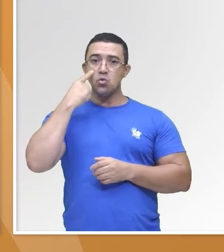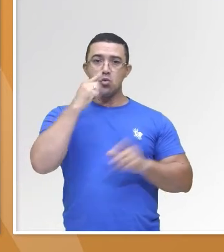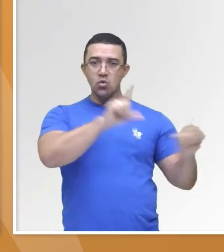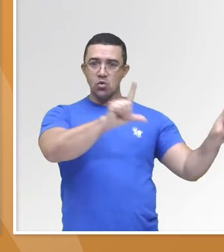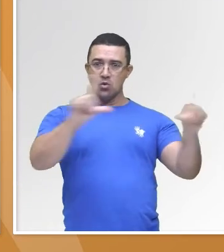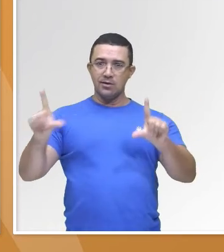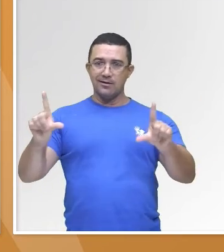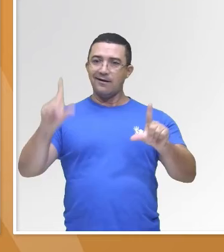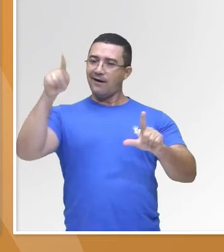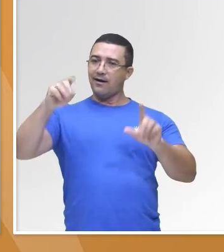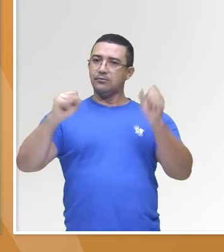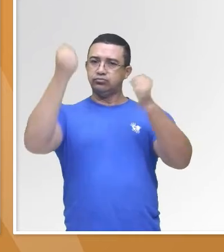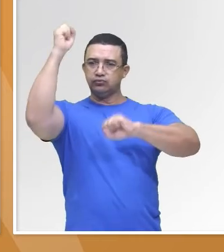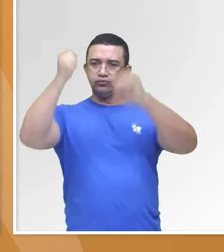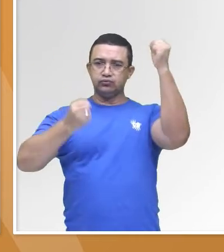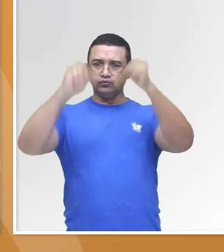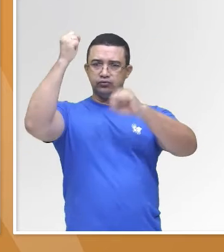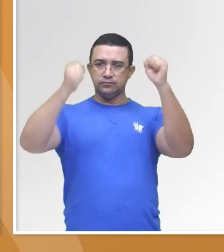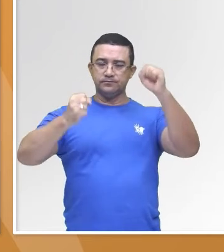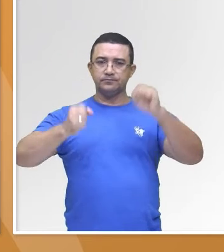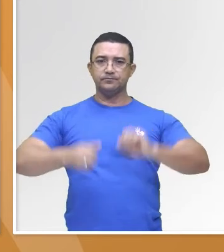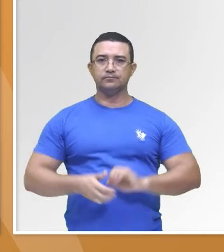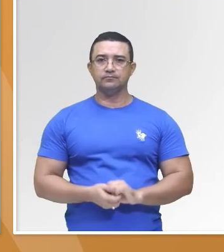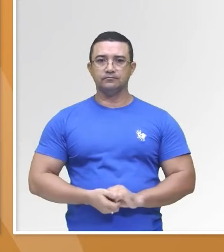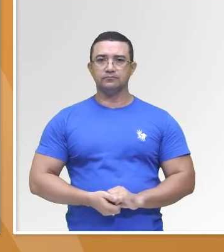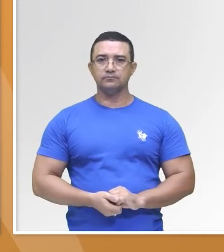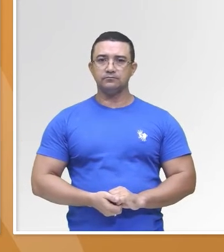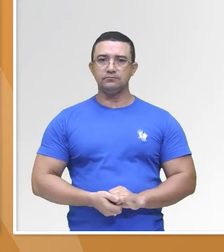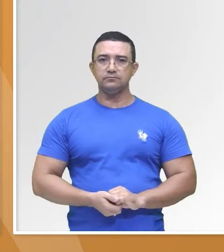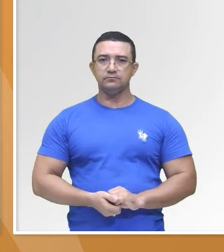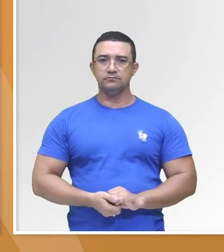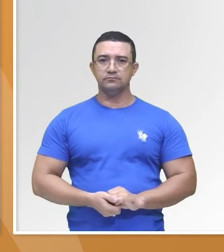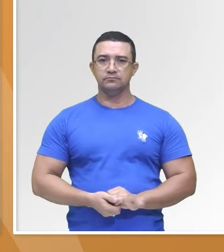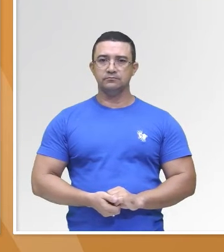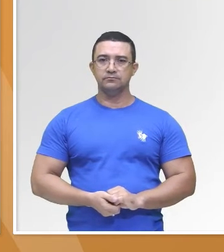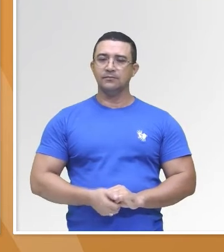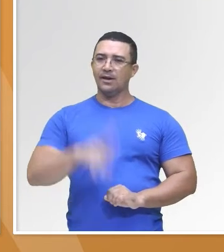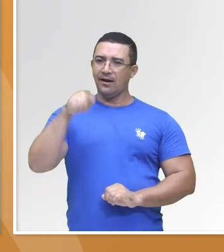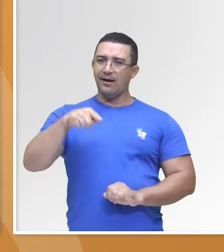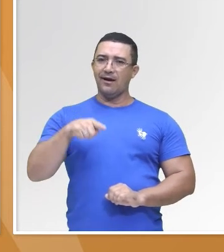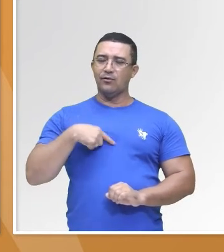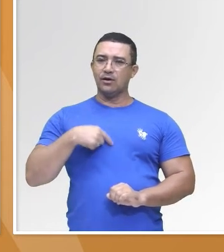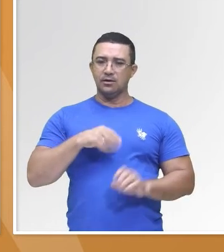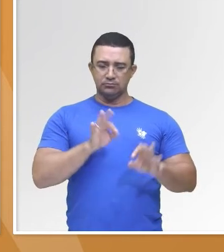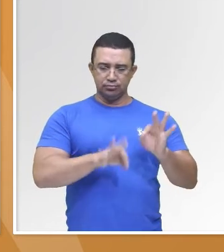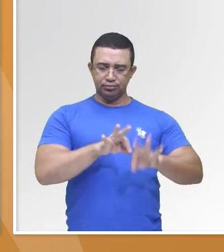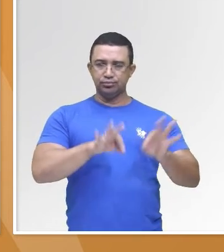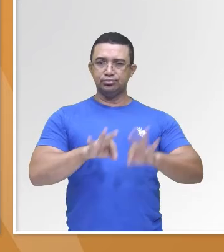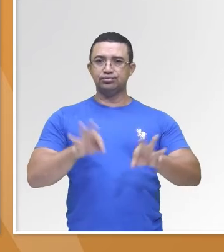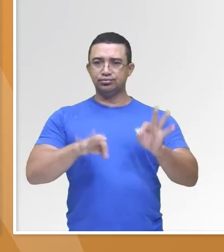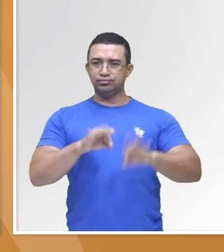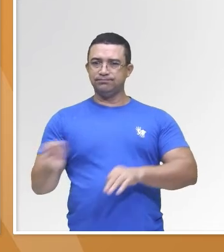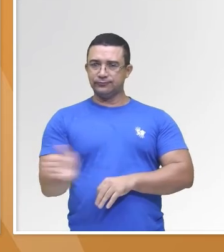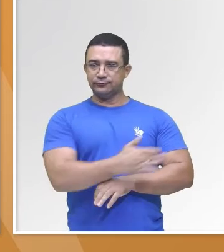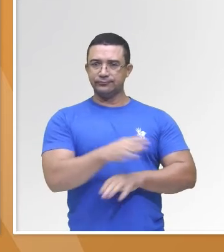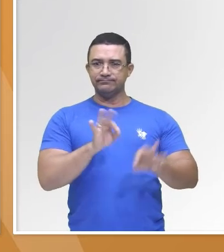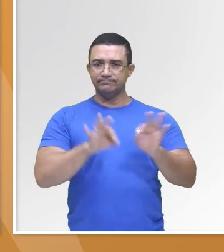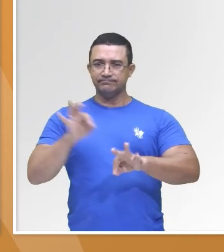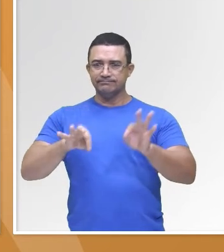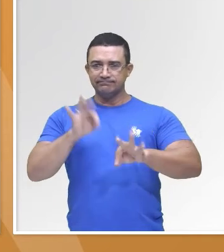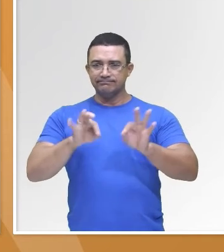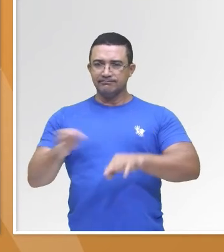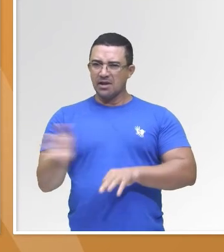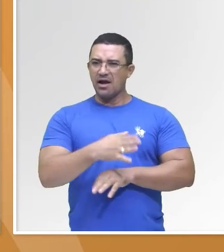uma indústria, tá? Na verdade, observem a imagem de uma linha de montagem, tá, de uma indústria ainda